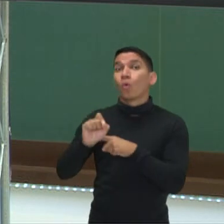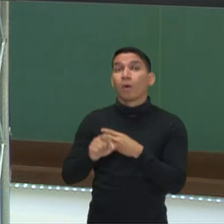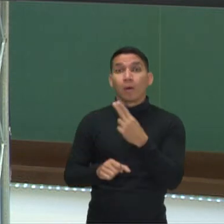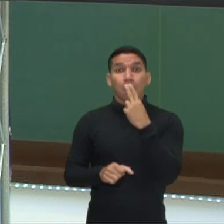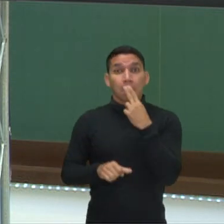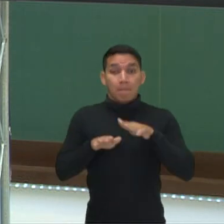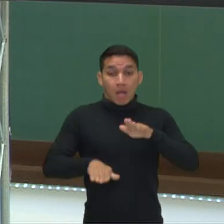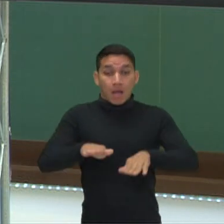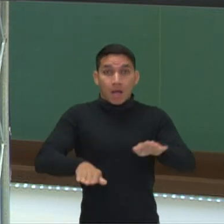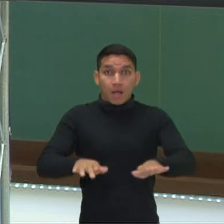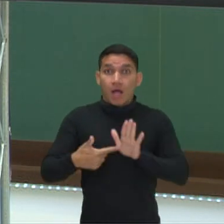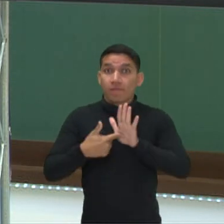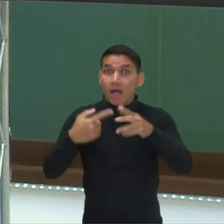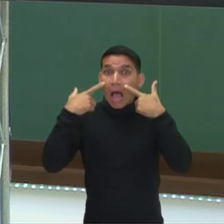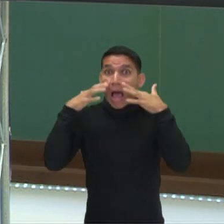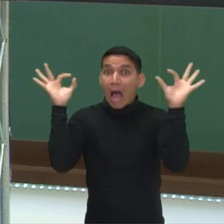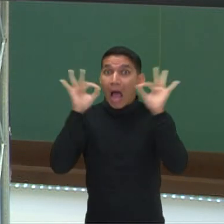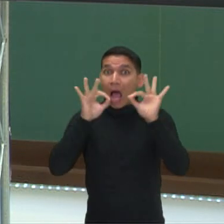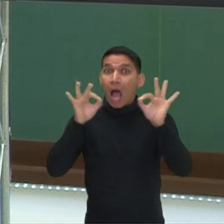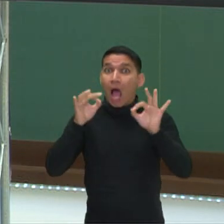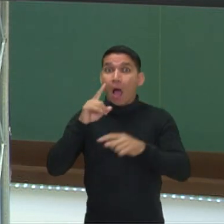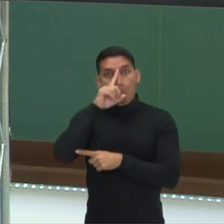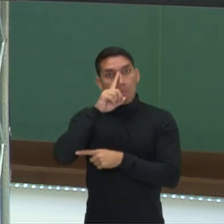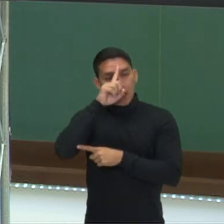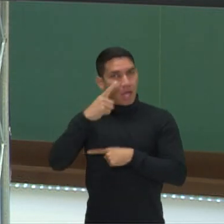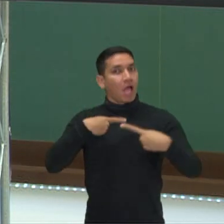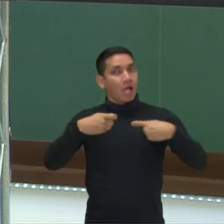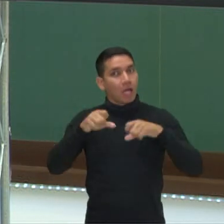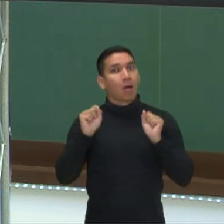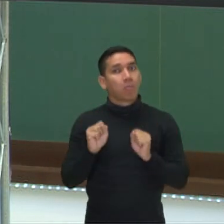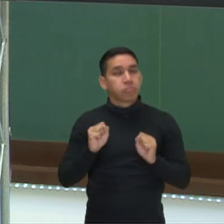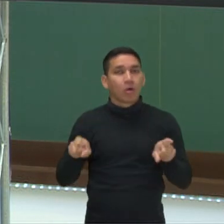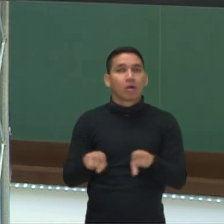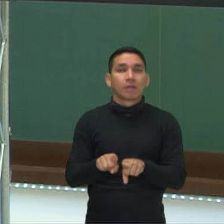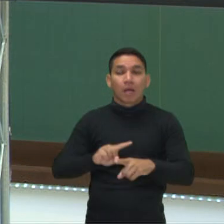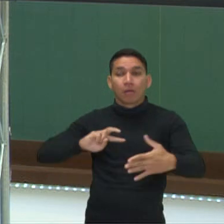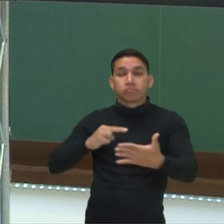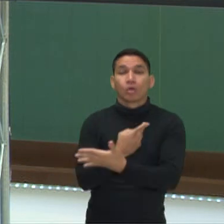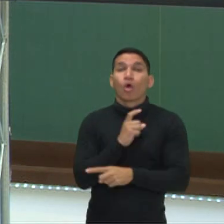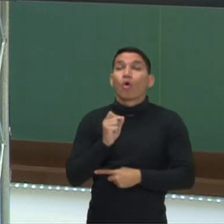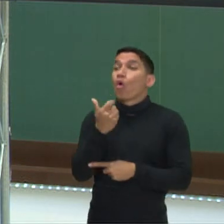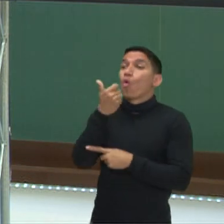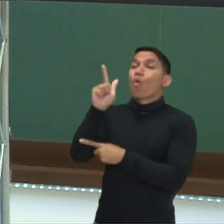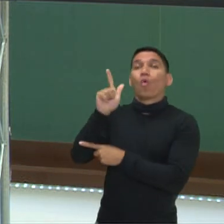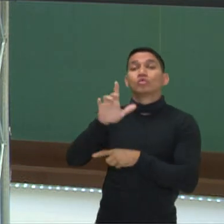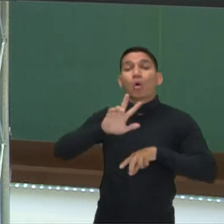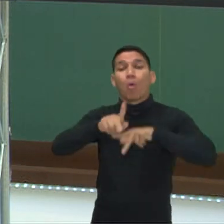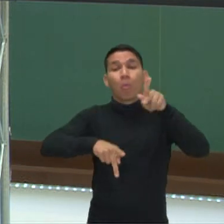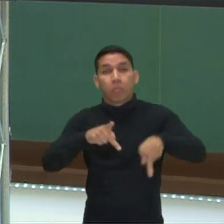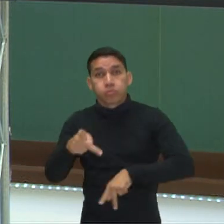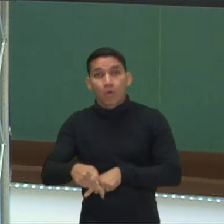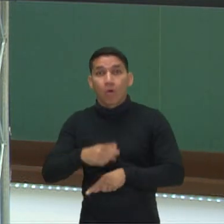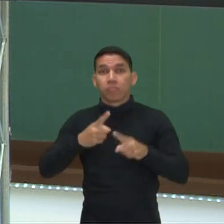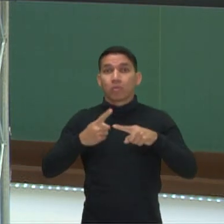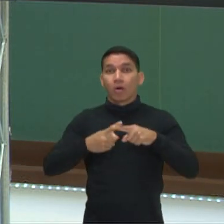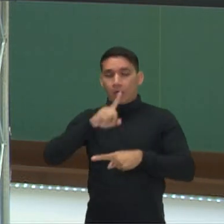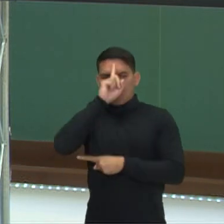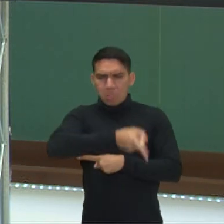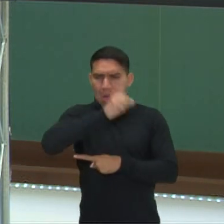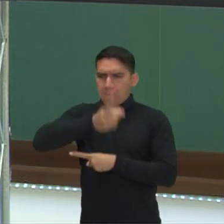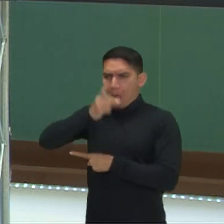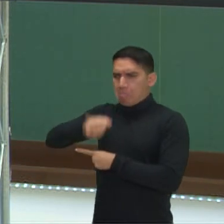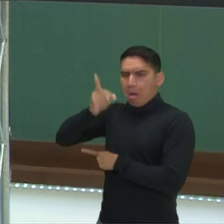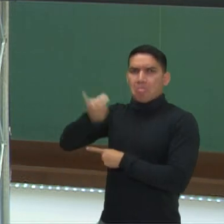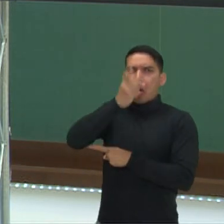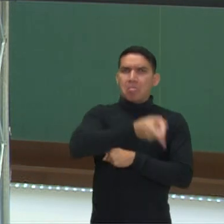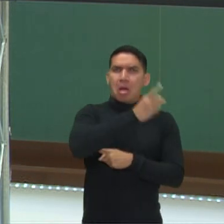os perigos da guerra e do domínio de outros povos por ditadores. Então, a temática do filme é basicamente essa, o perigo de um